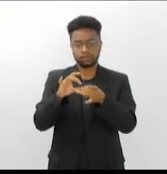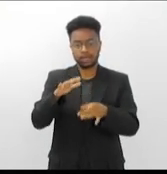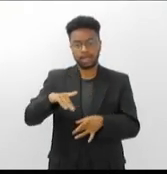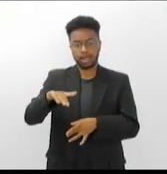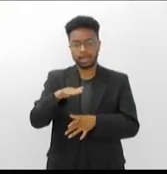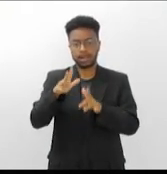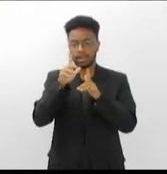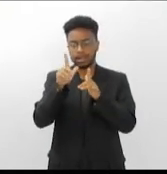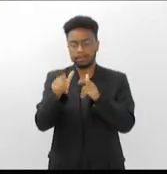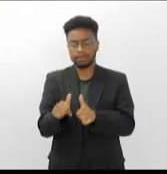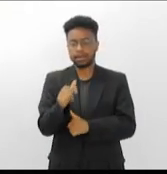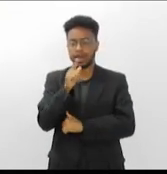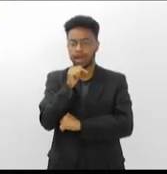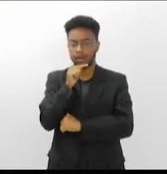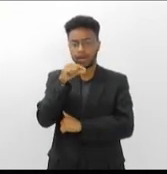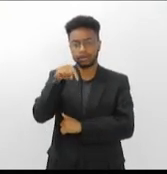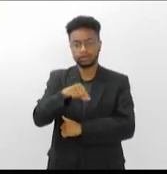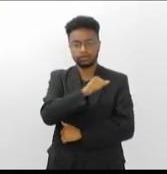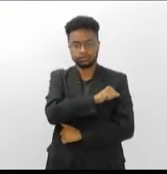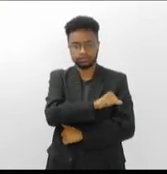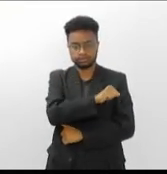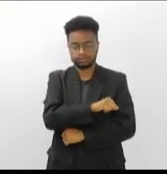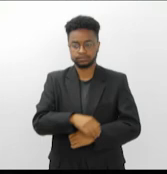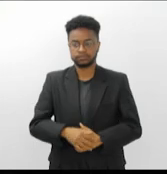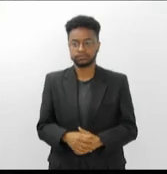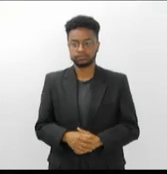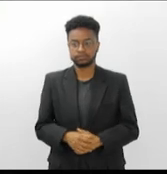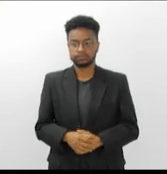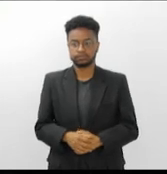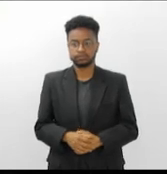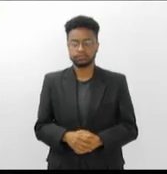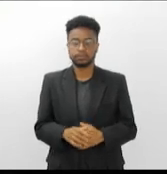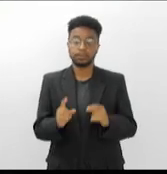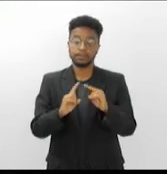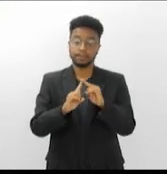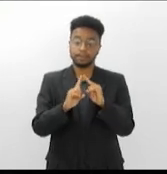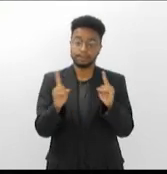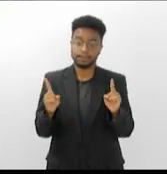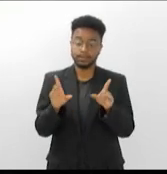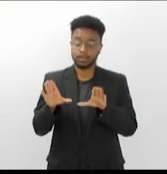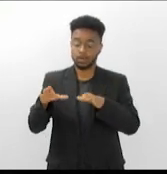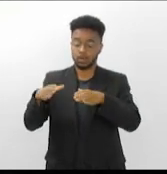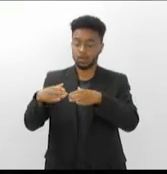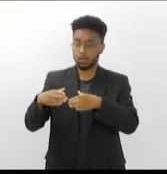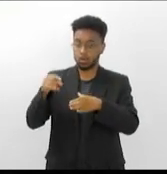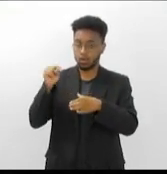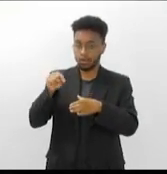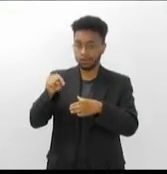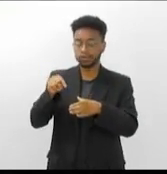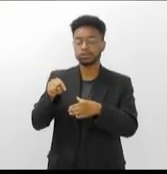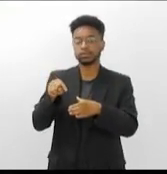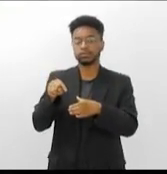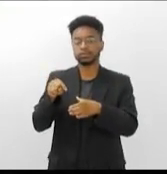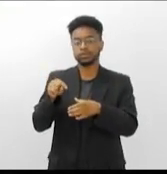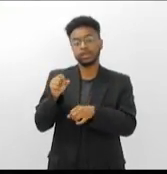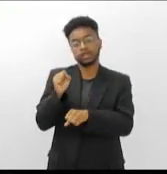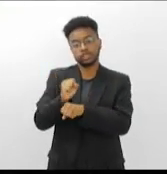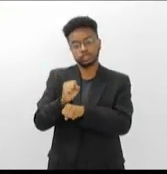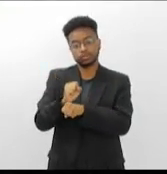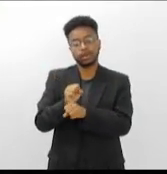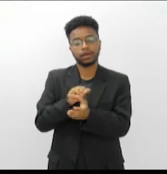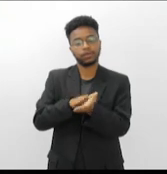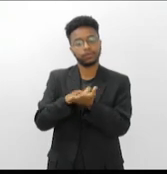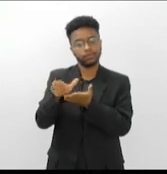básico no âmbito do Estado do Rio de Janeiro. Mas essa comissão aqui também espera a